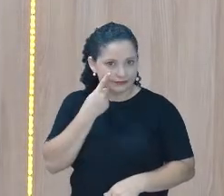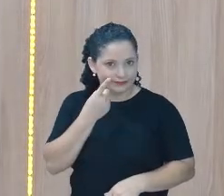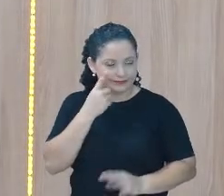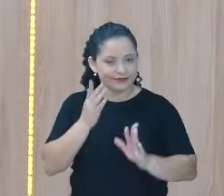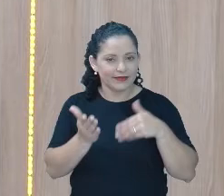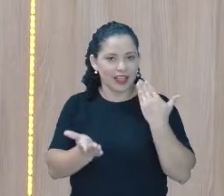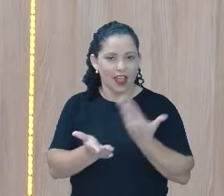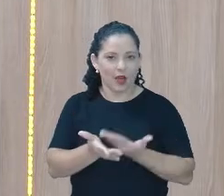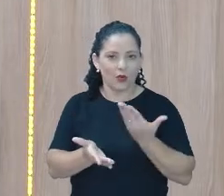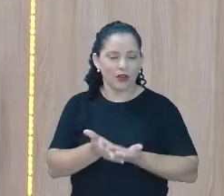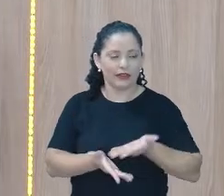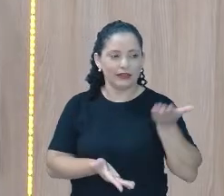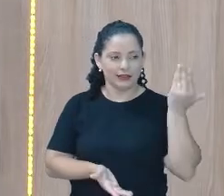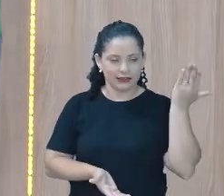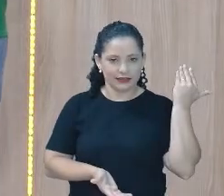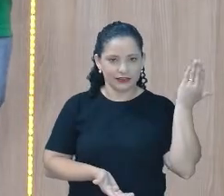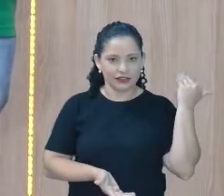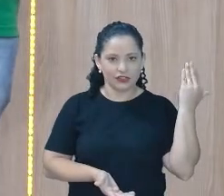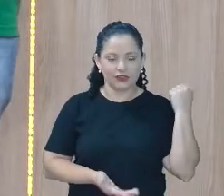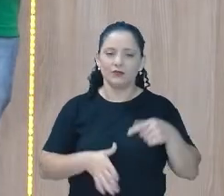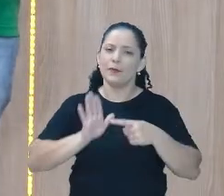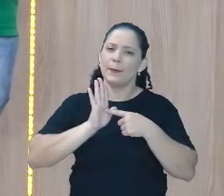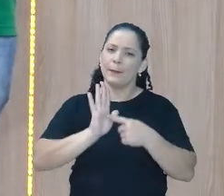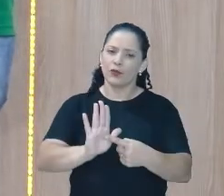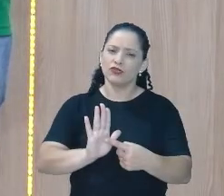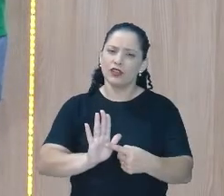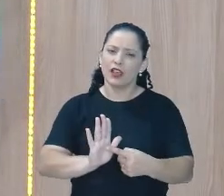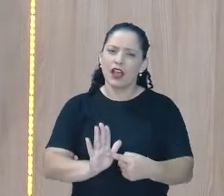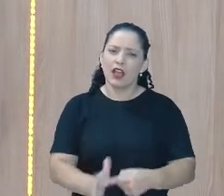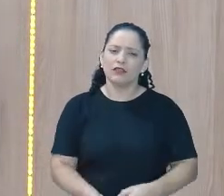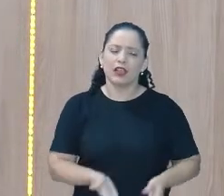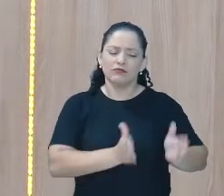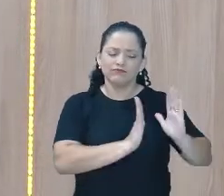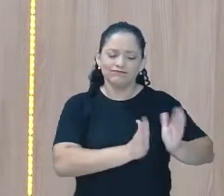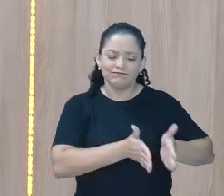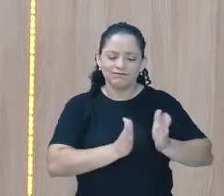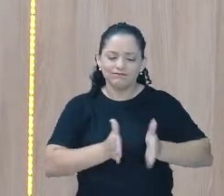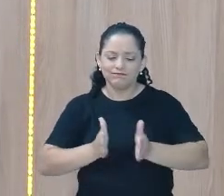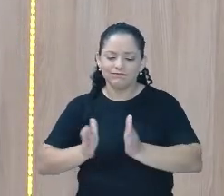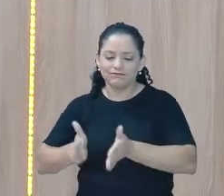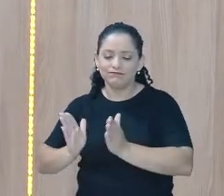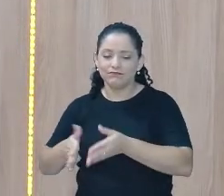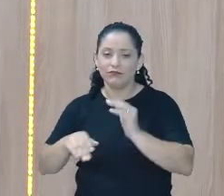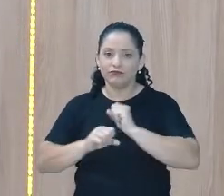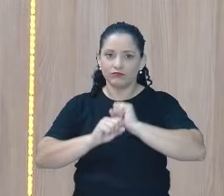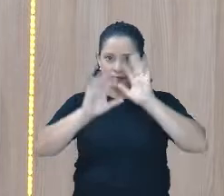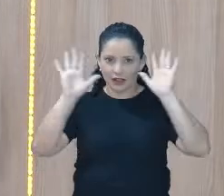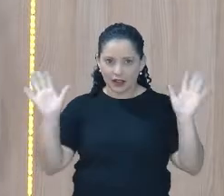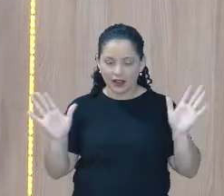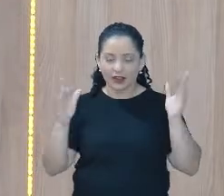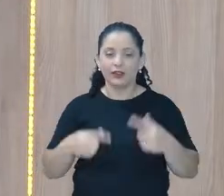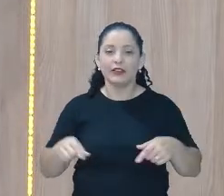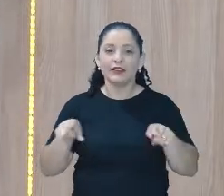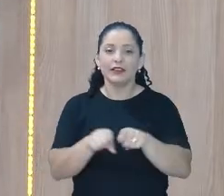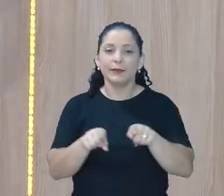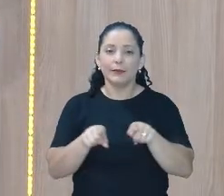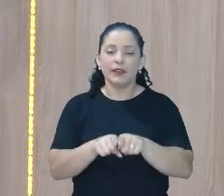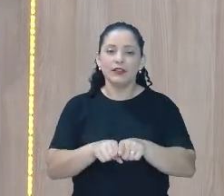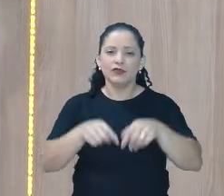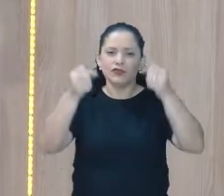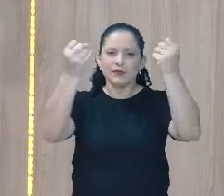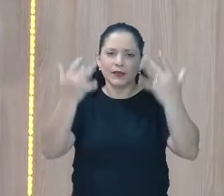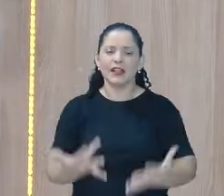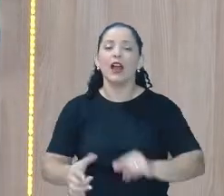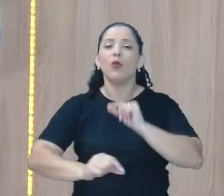aí algo mais lúdico, né, para que vocês entendam como é essa questão, tá? Falamos também de